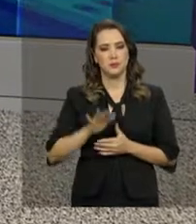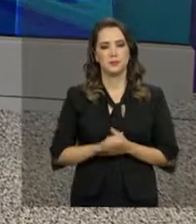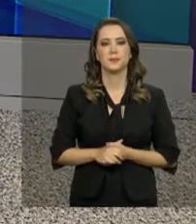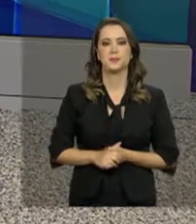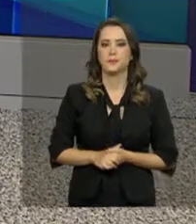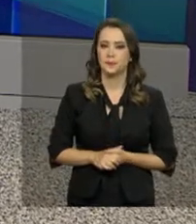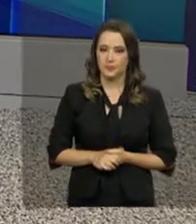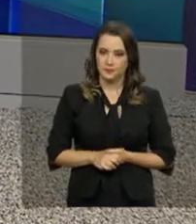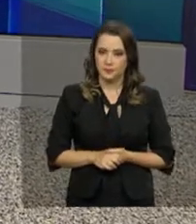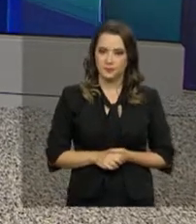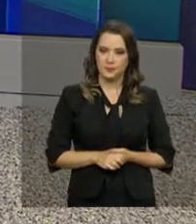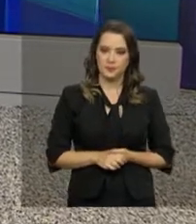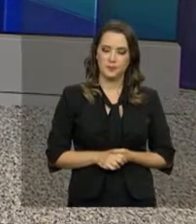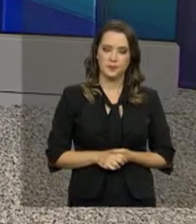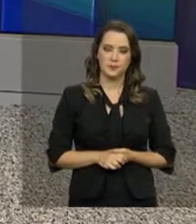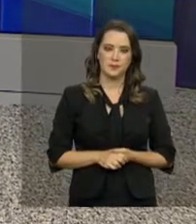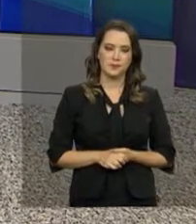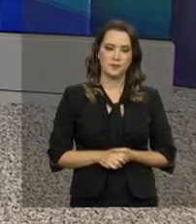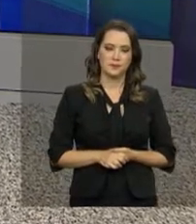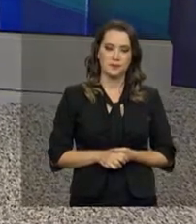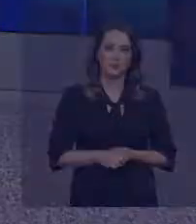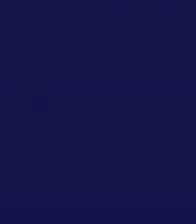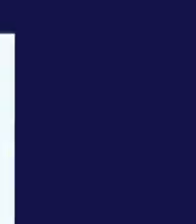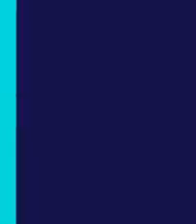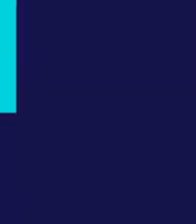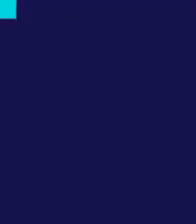nbr a tv do governo federal